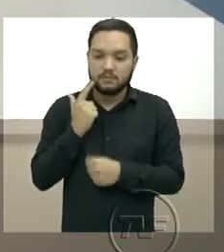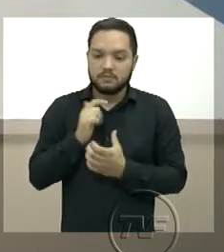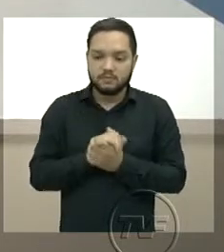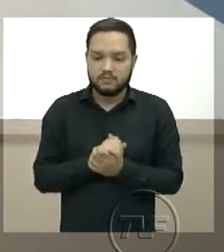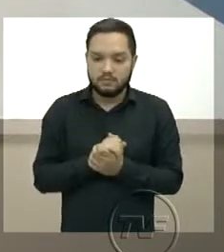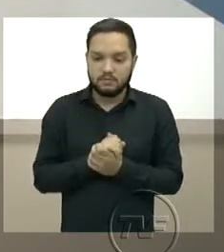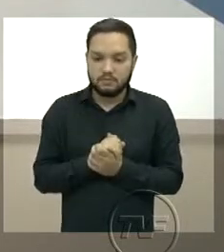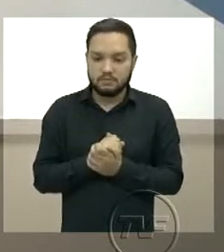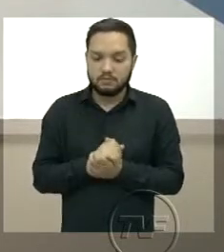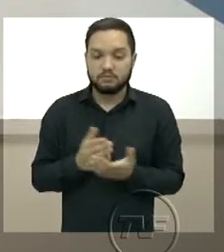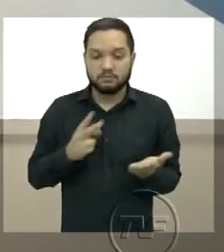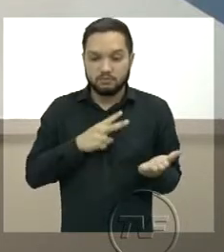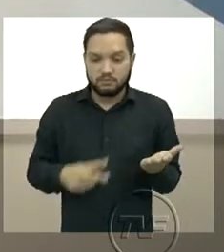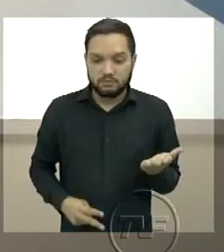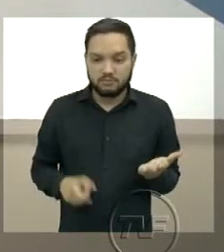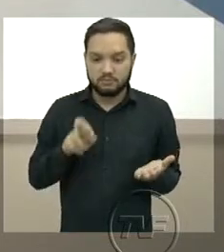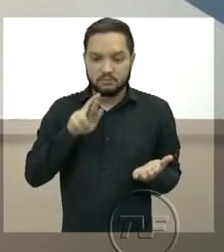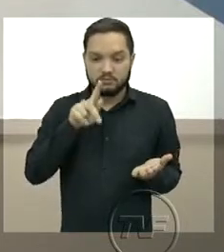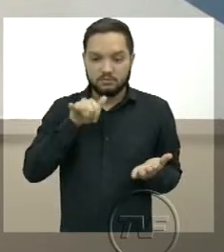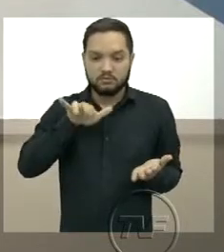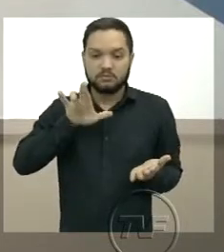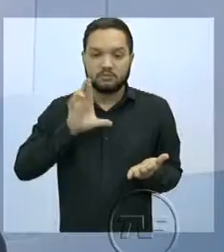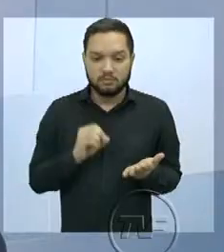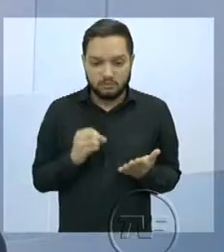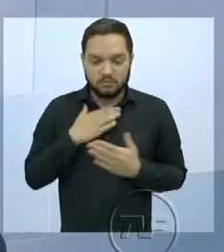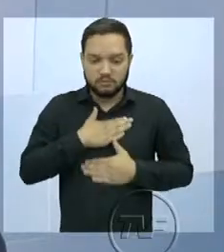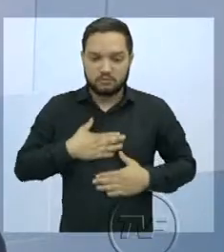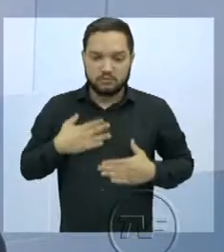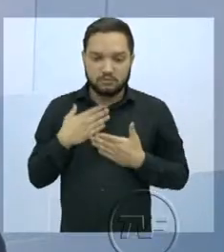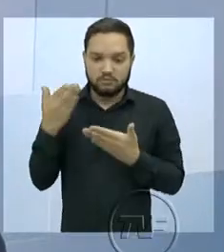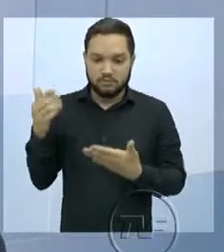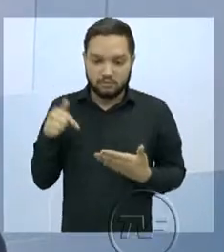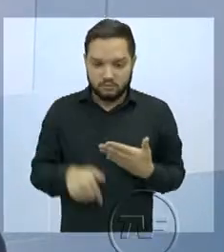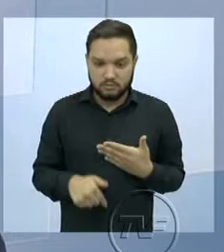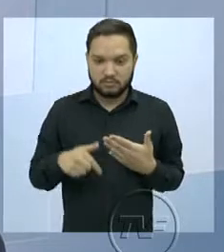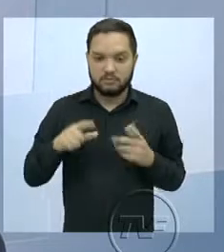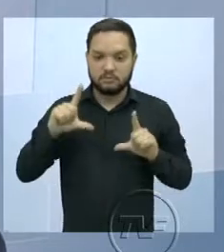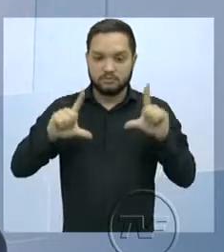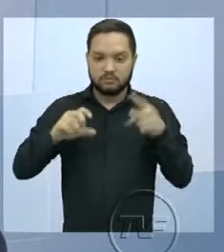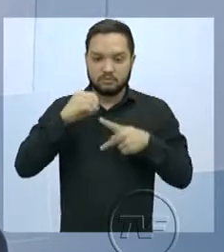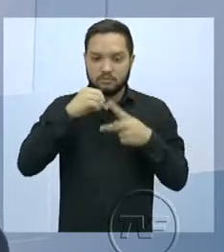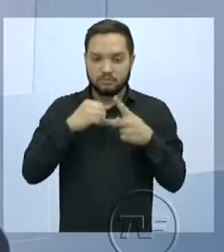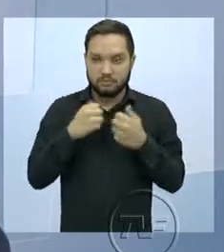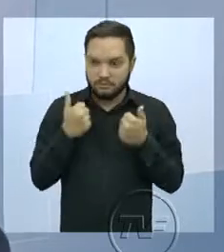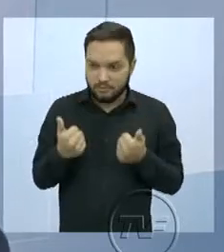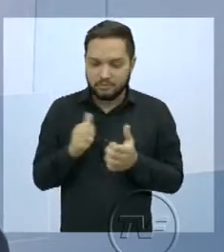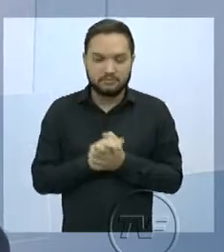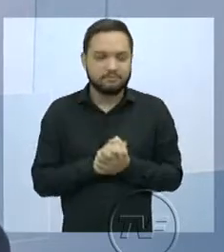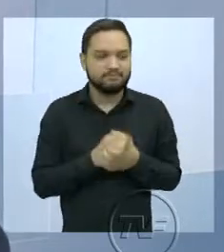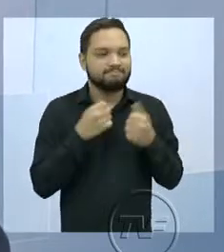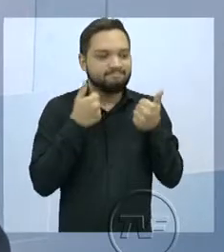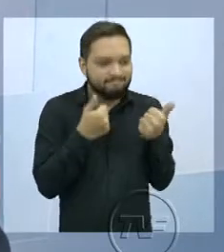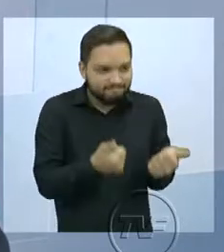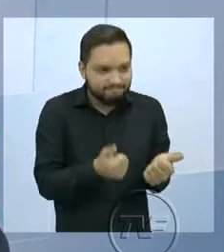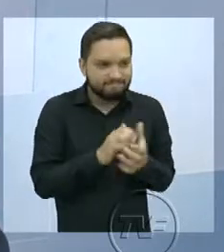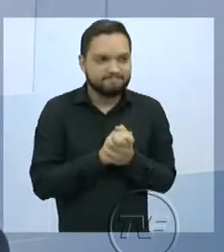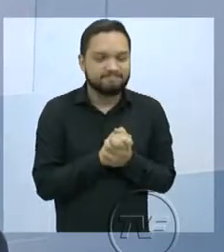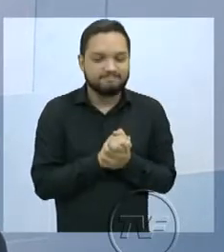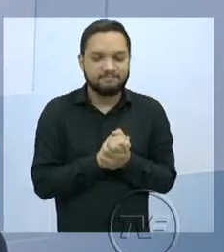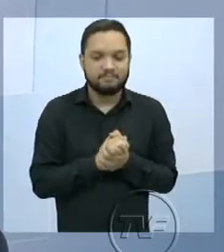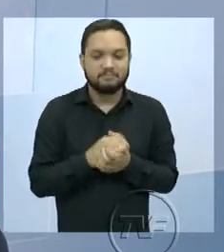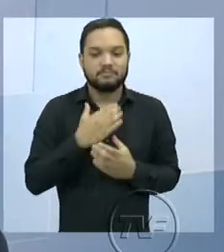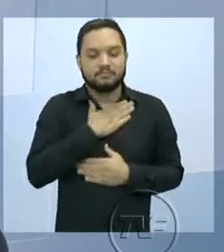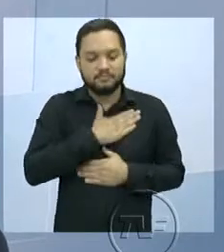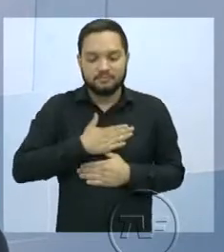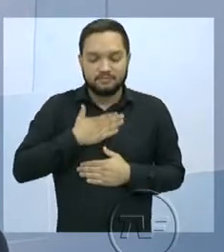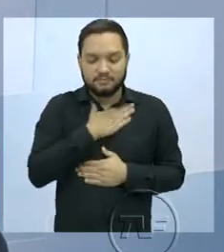Vereador Sargento Reginaldo, é uma honra recebê-lo aqui no programa Pela Ordem. Tudo bem? Tudo bem, Paulo. Para nós é